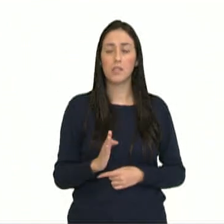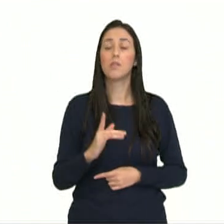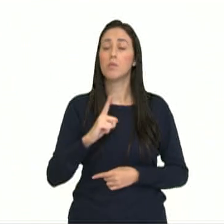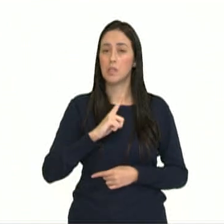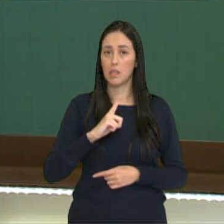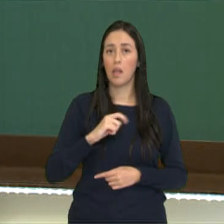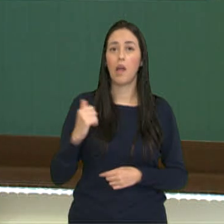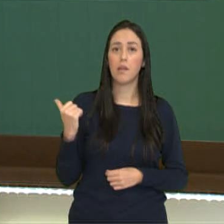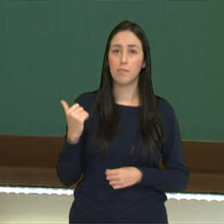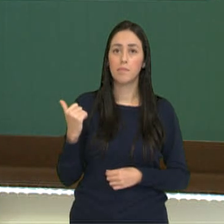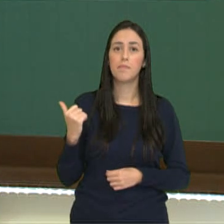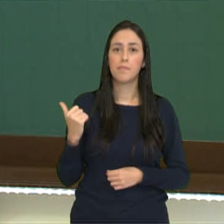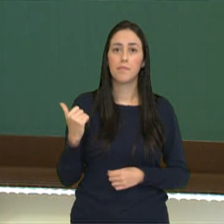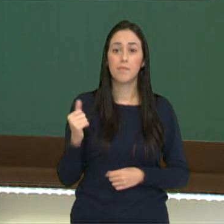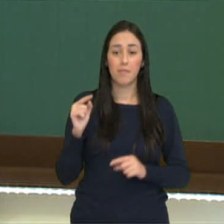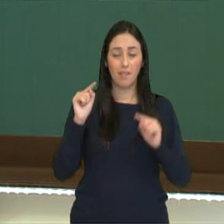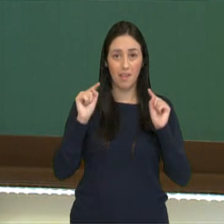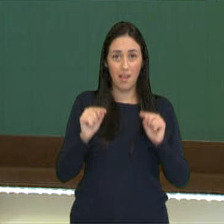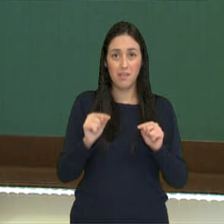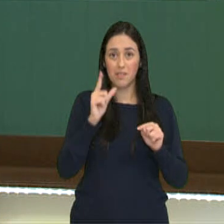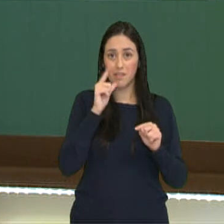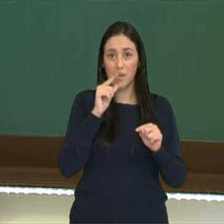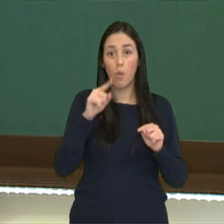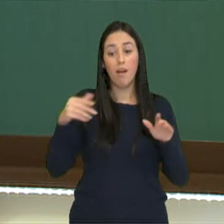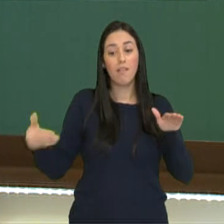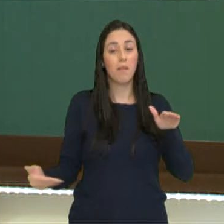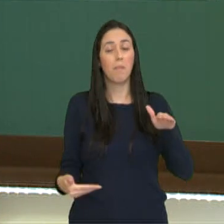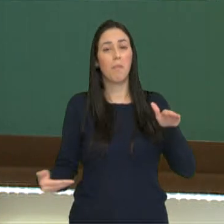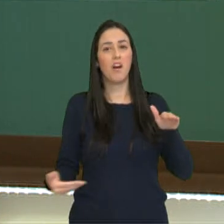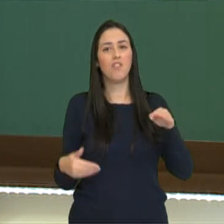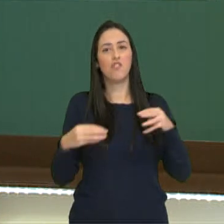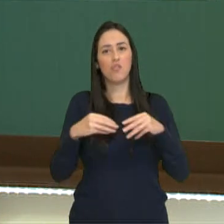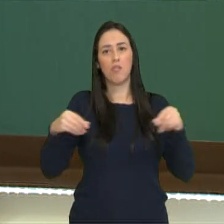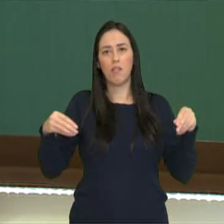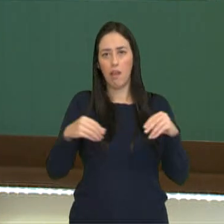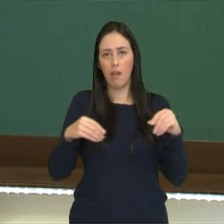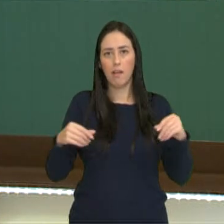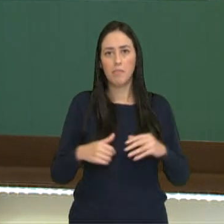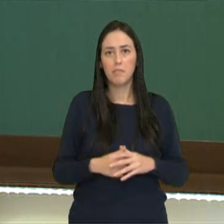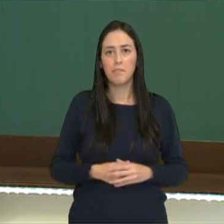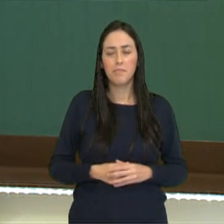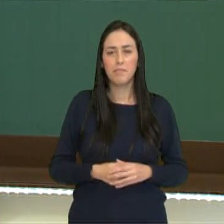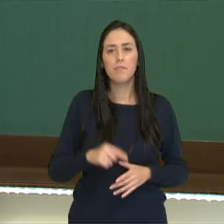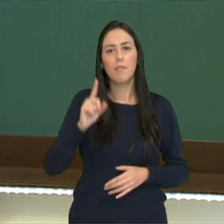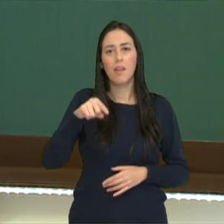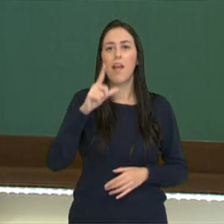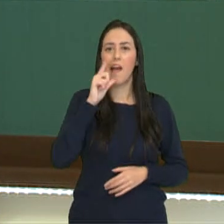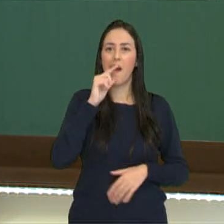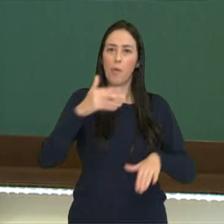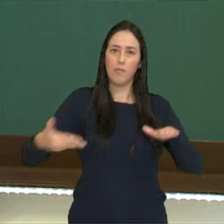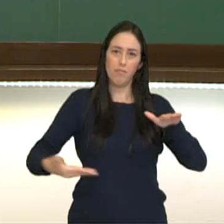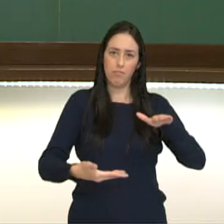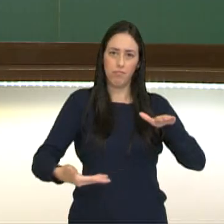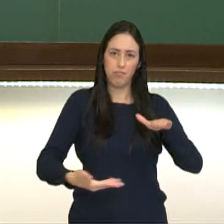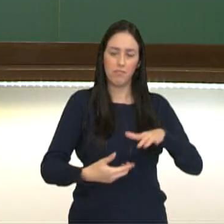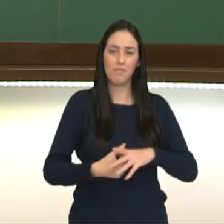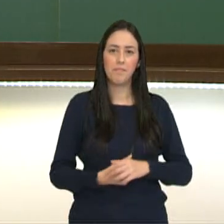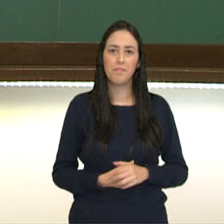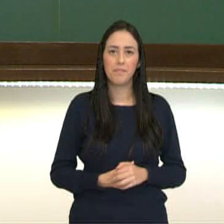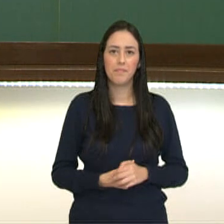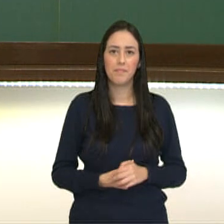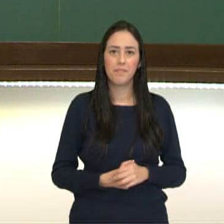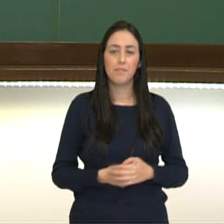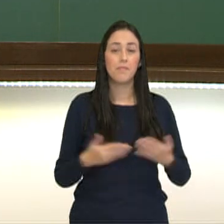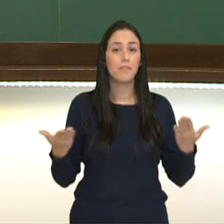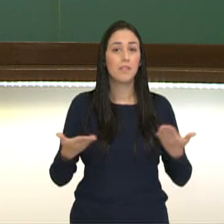aquífero, uma vez que esse aquífero encontra-se debaixo da superfície. Então é água subterrânea. E agora,